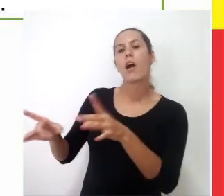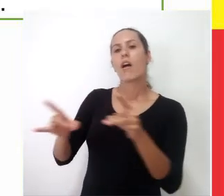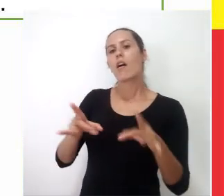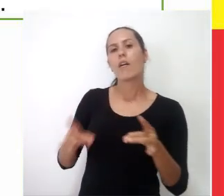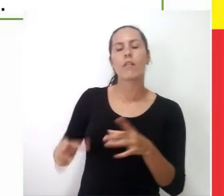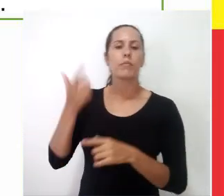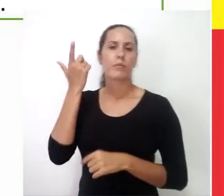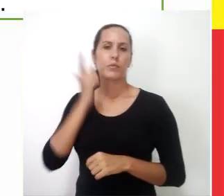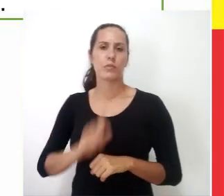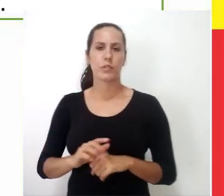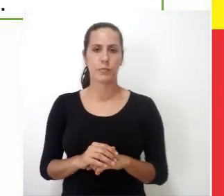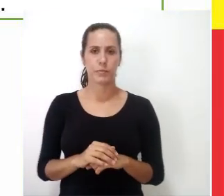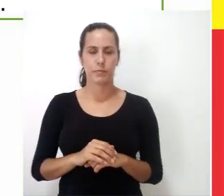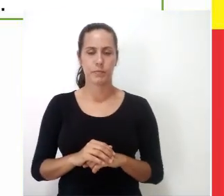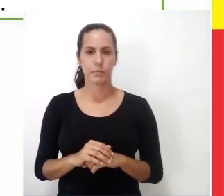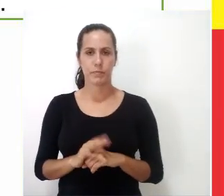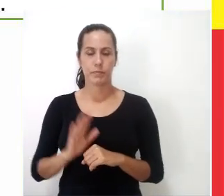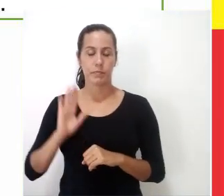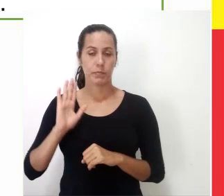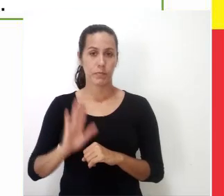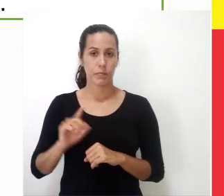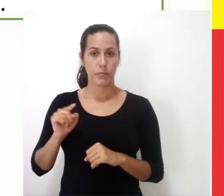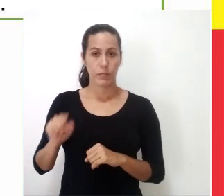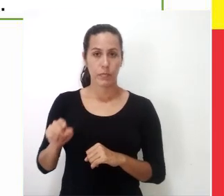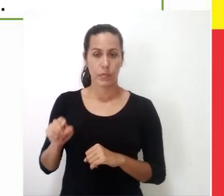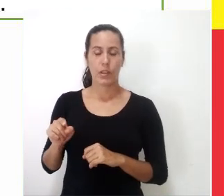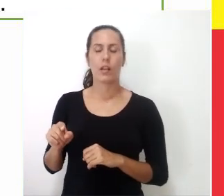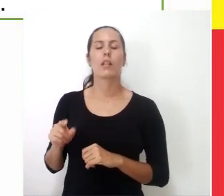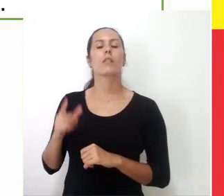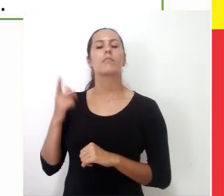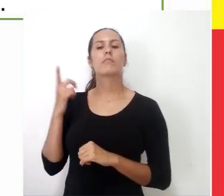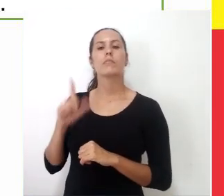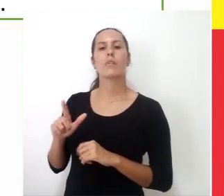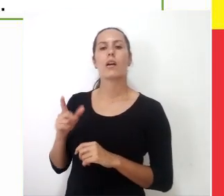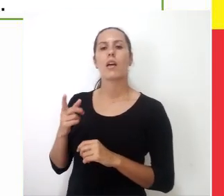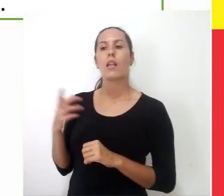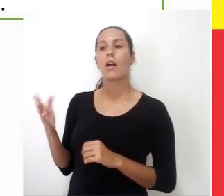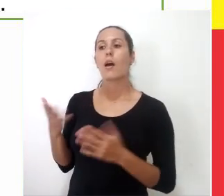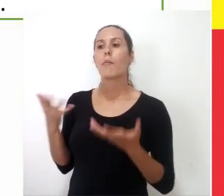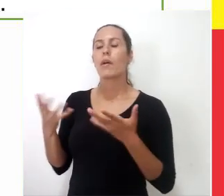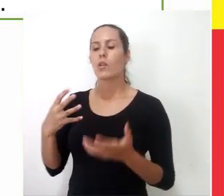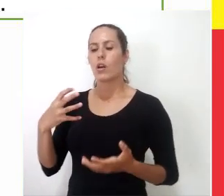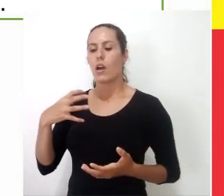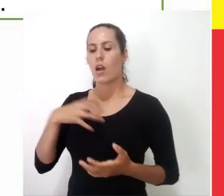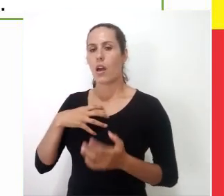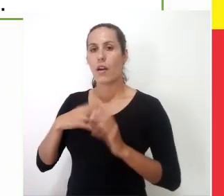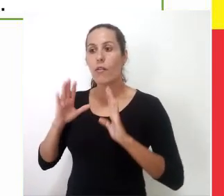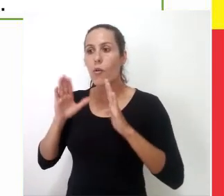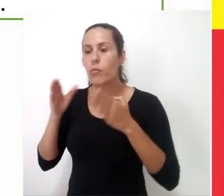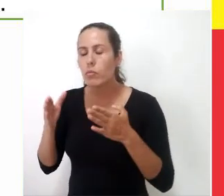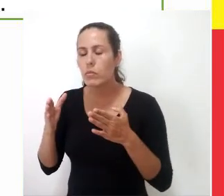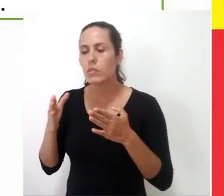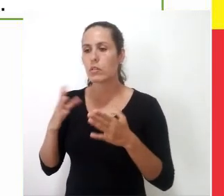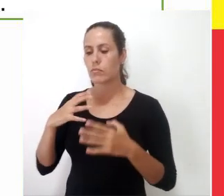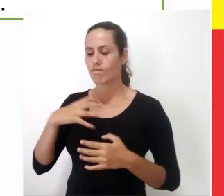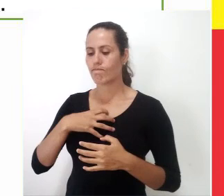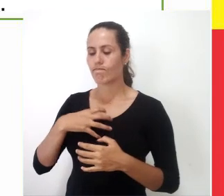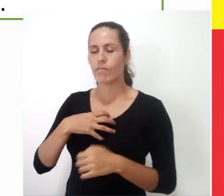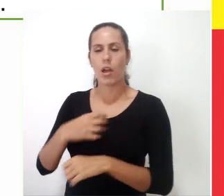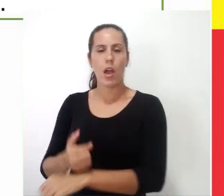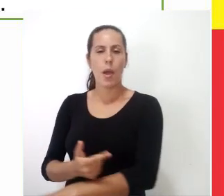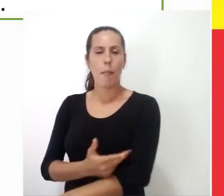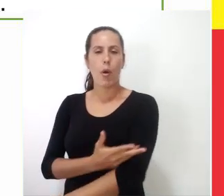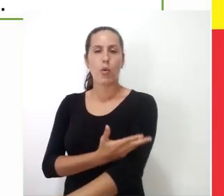consumidores. Outro ponto, a persuasão apela para a emoção e o sentimento das pessoas, fazendo